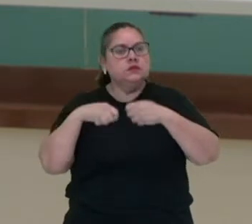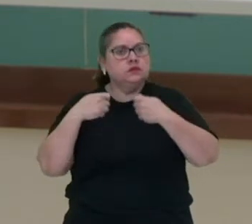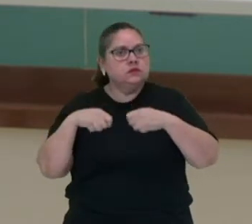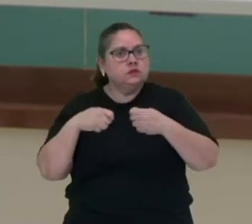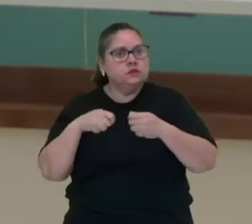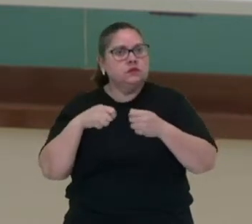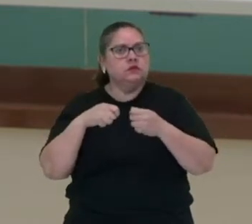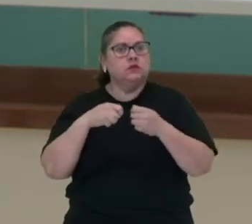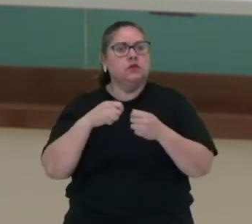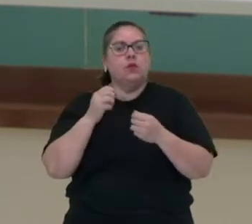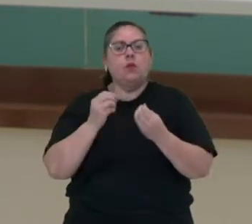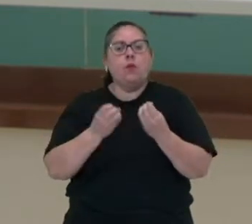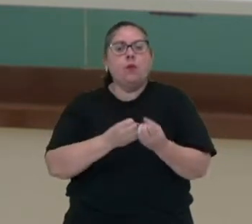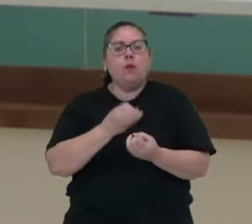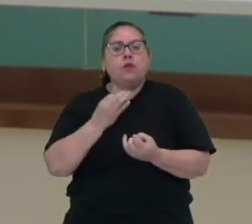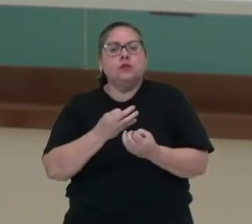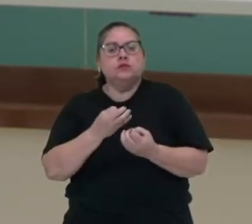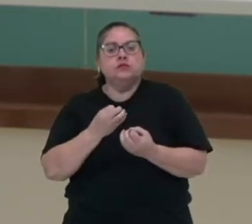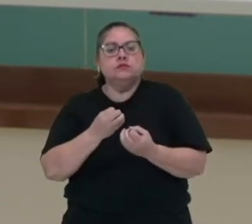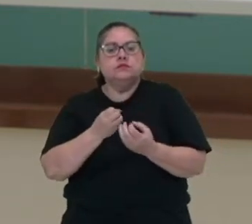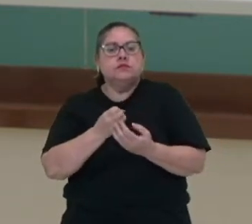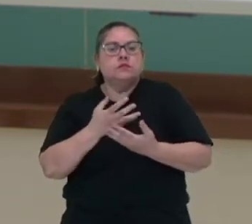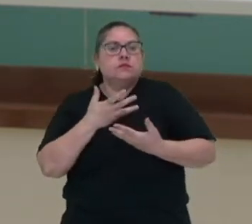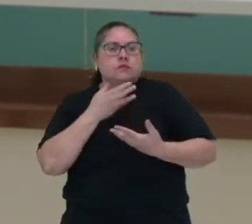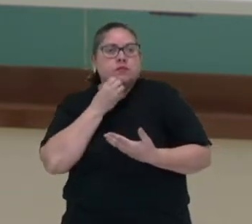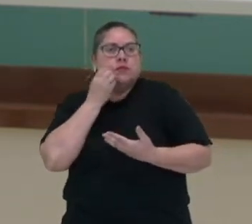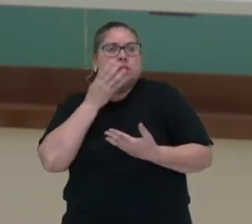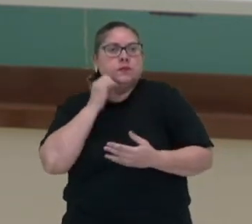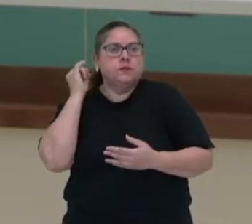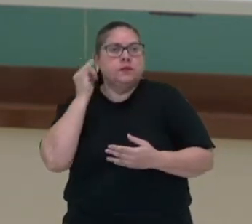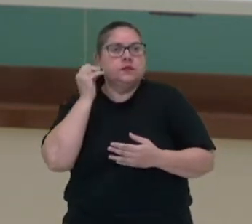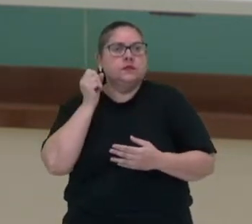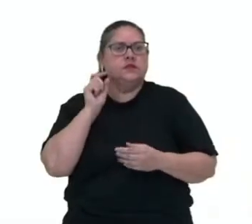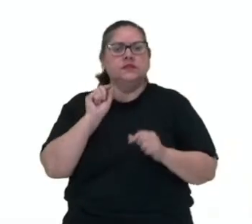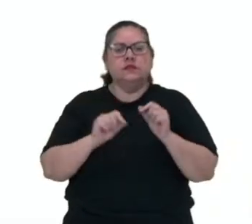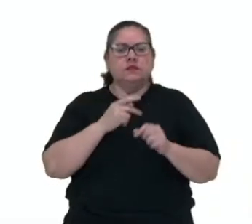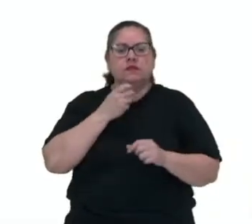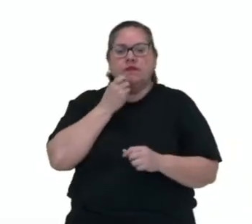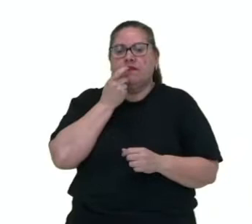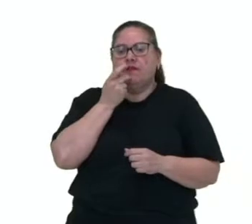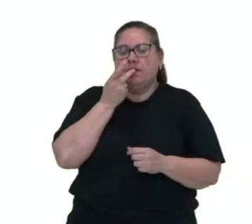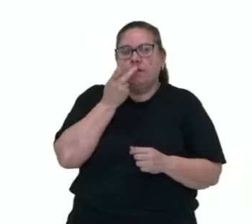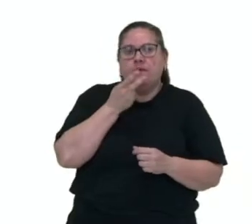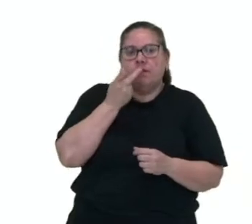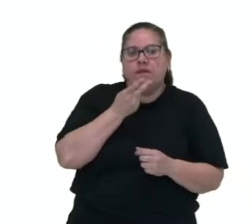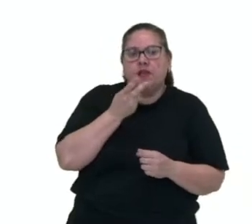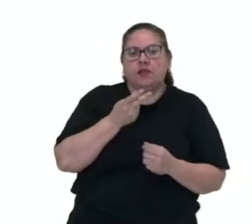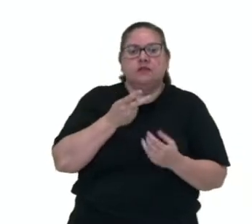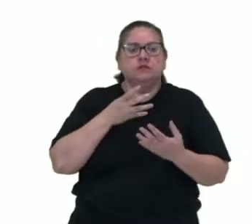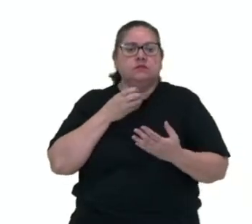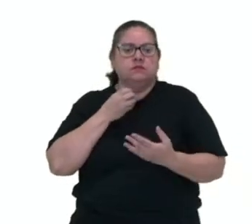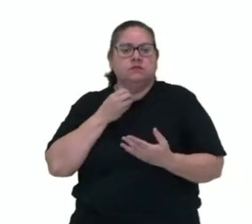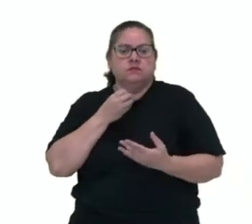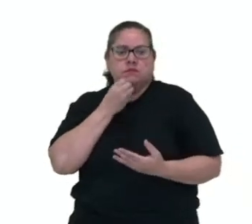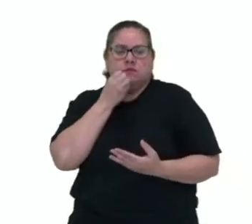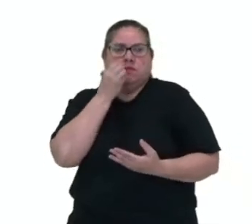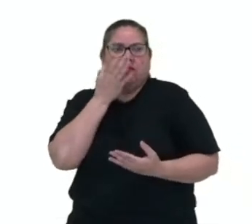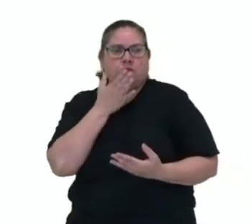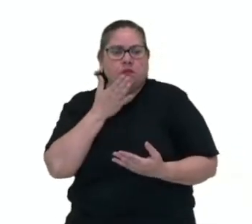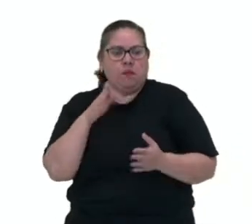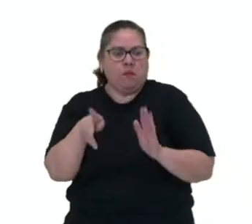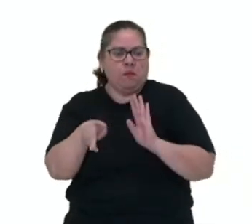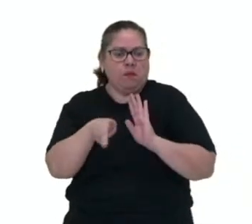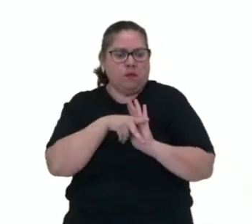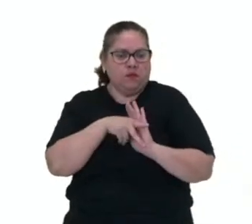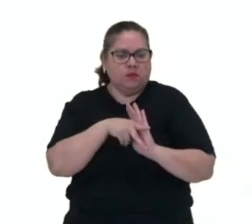precisamos, quais são as qualidades principais para isso? Será que para falar bem é necessário alguma qualidade específica?